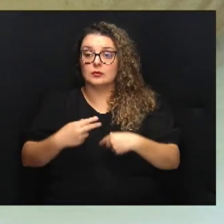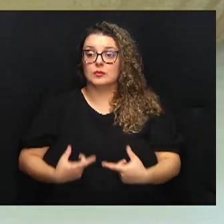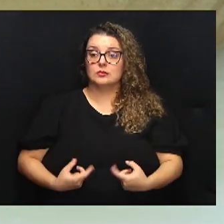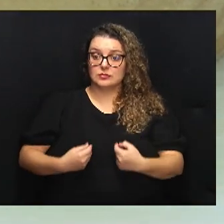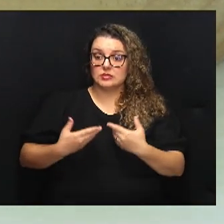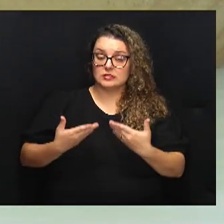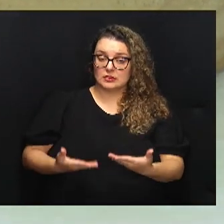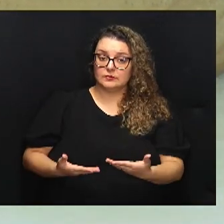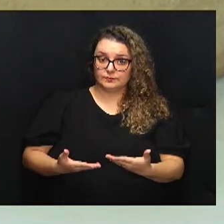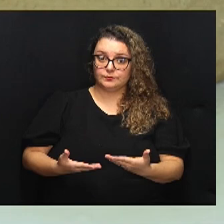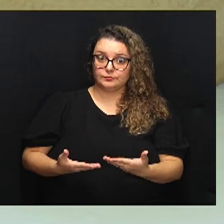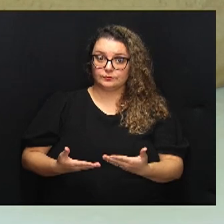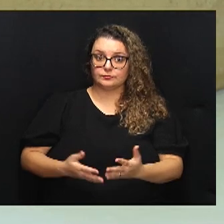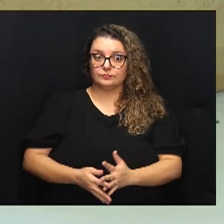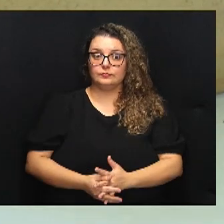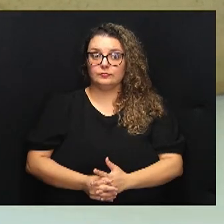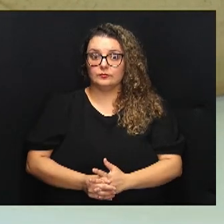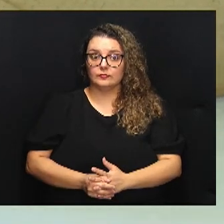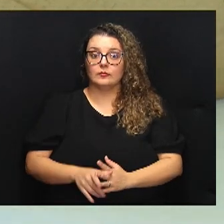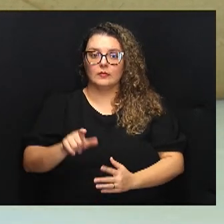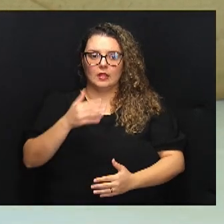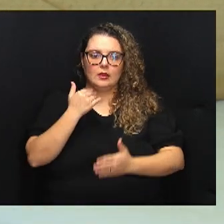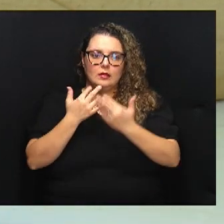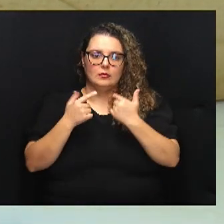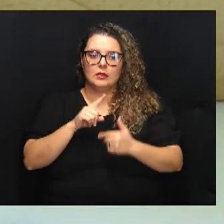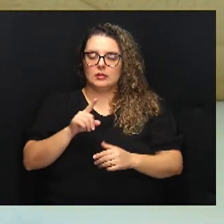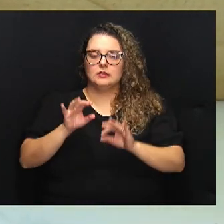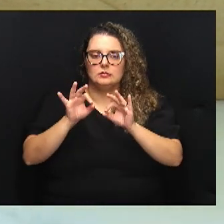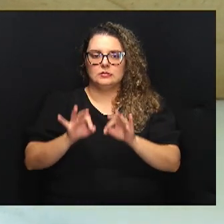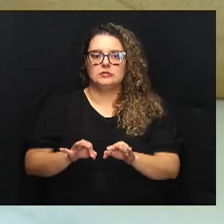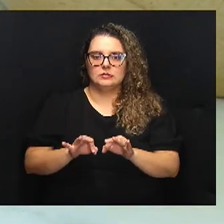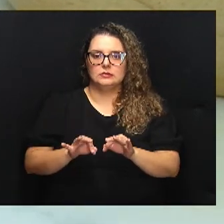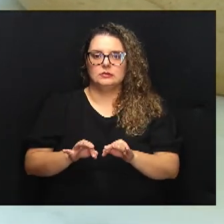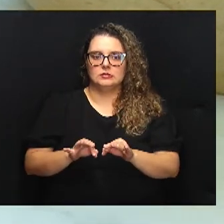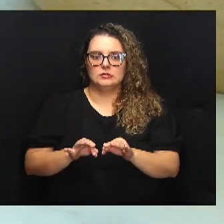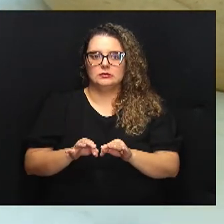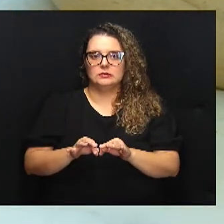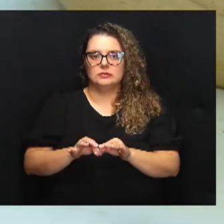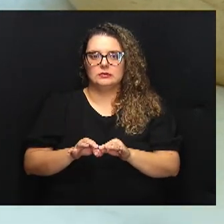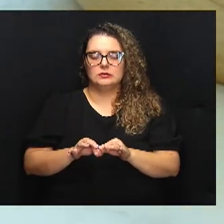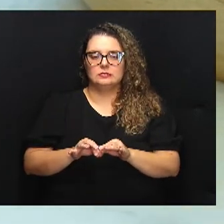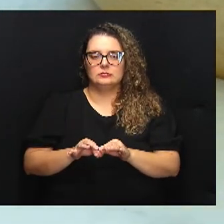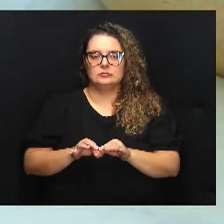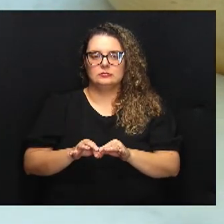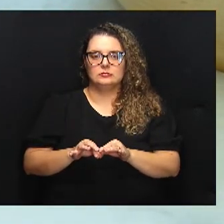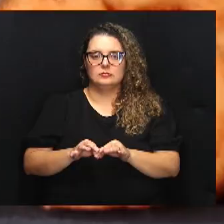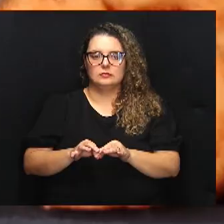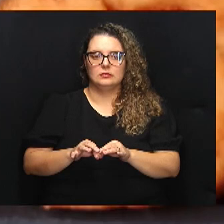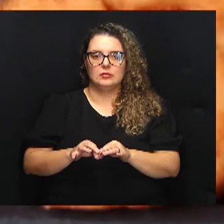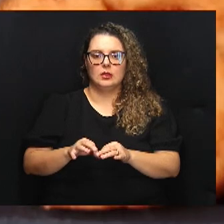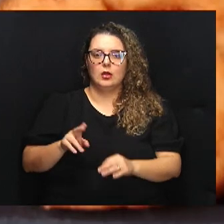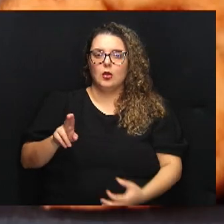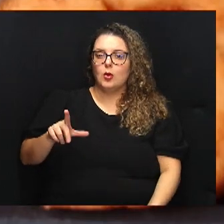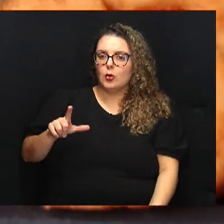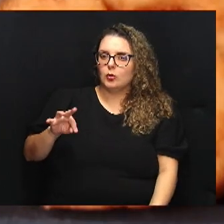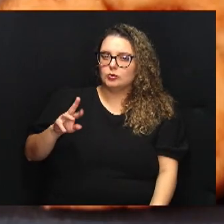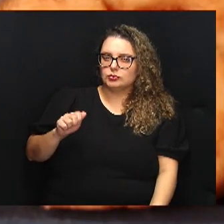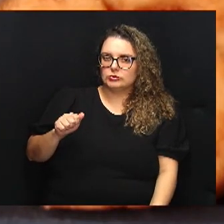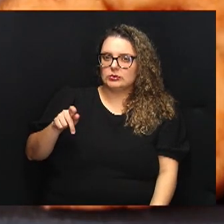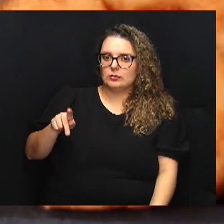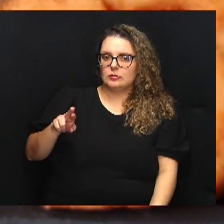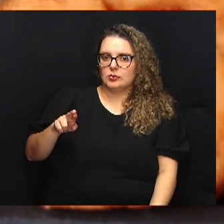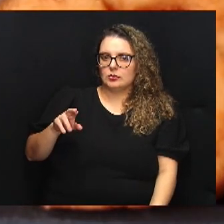câncer é uma dieta não adequada, então rica em ultraprocessados, embutidos de uma